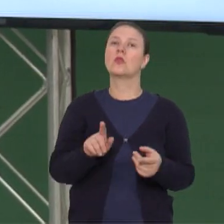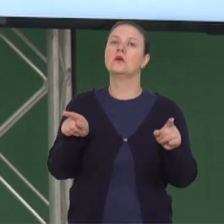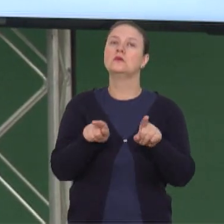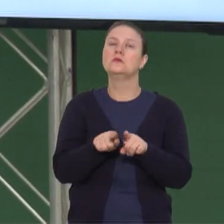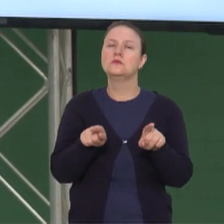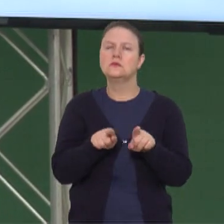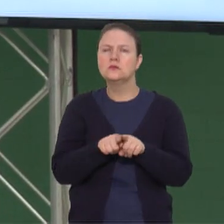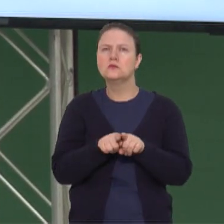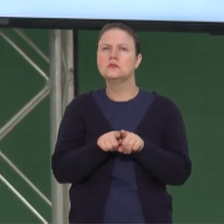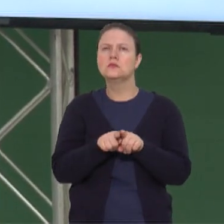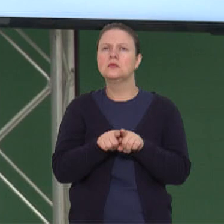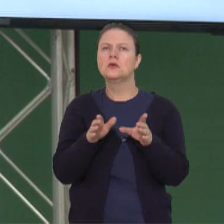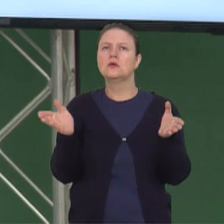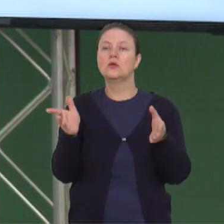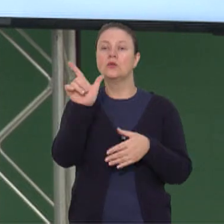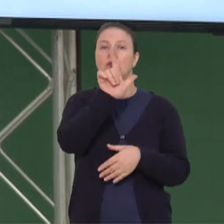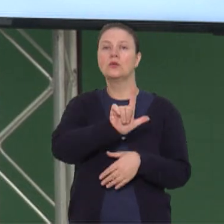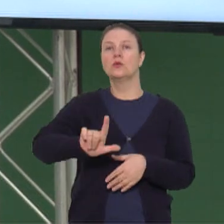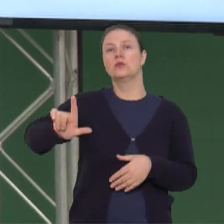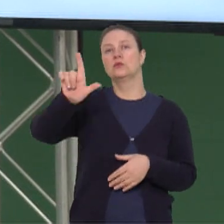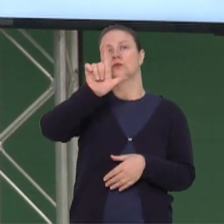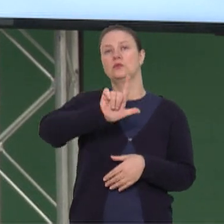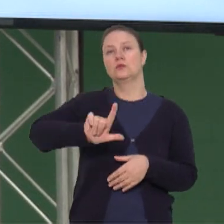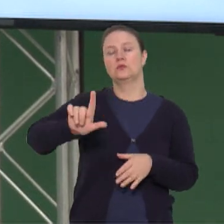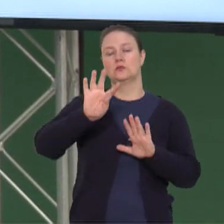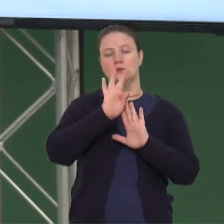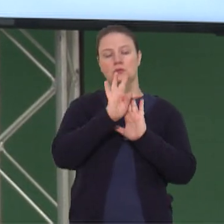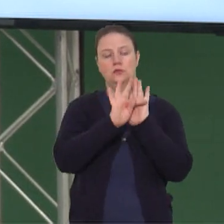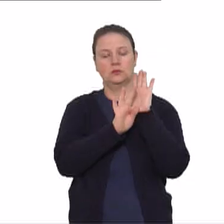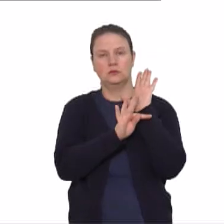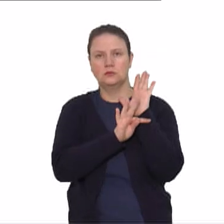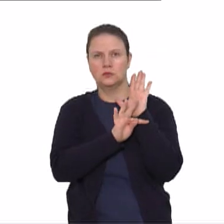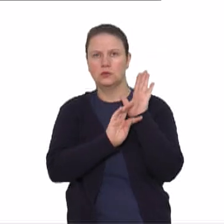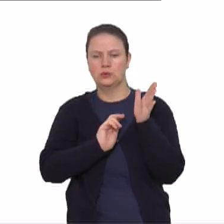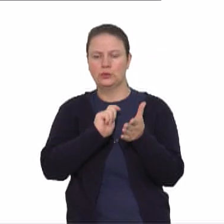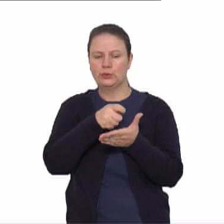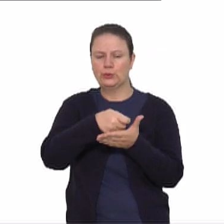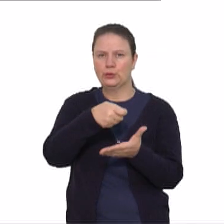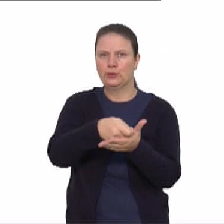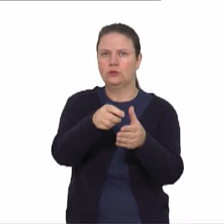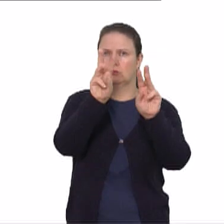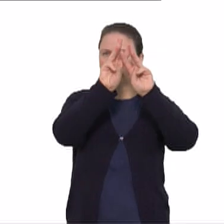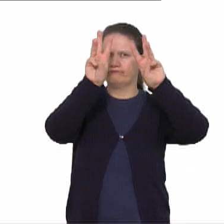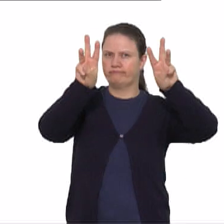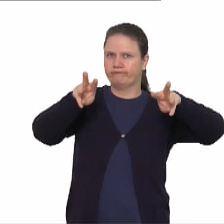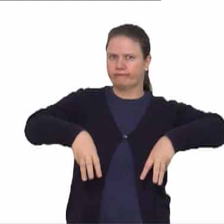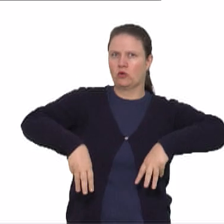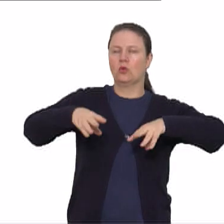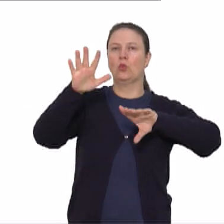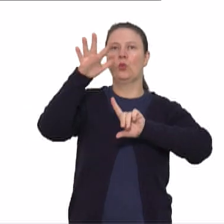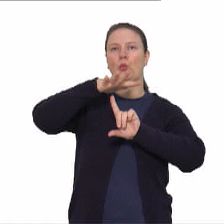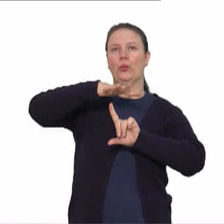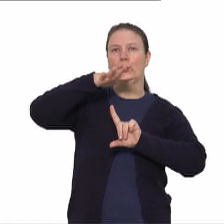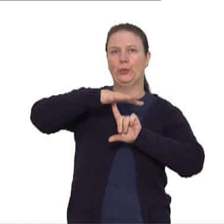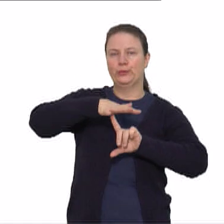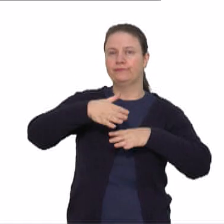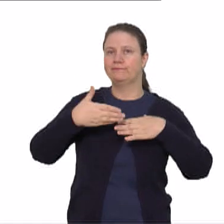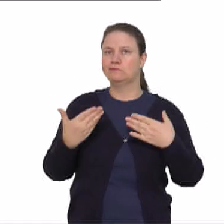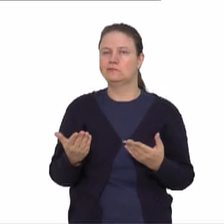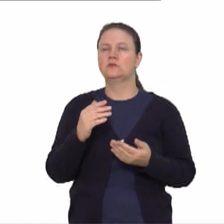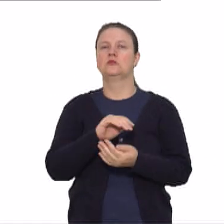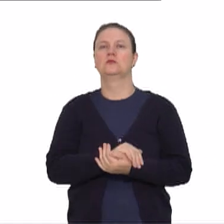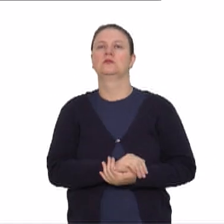Entrando mais na literatura, no texto cobrado pela Universidade Federal do Paraná, que